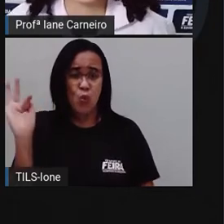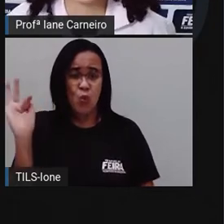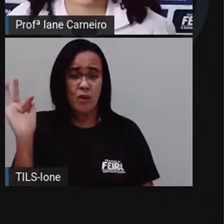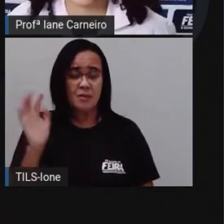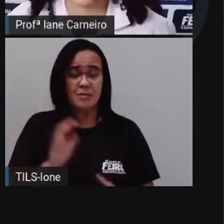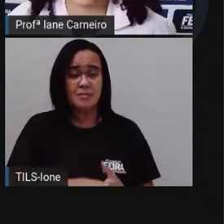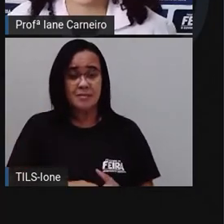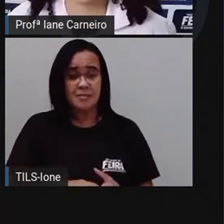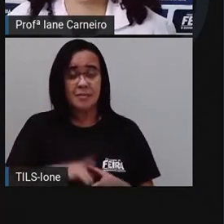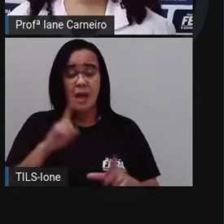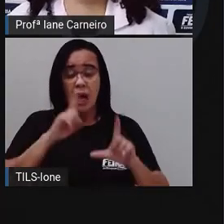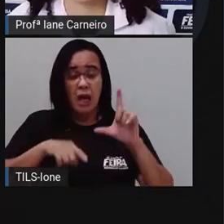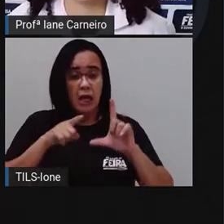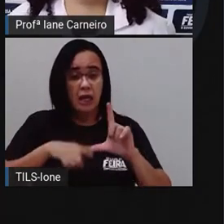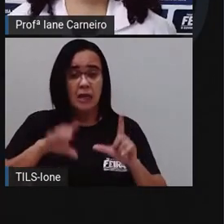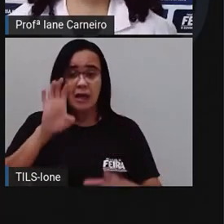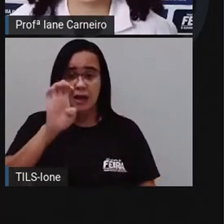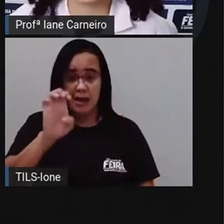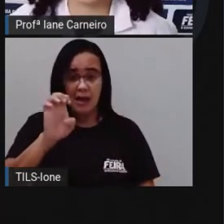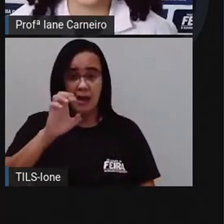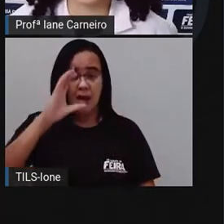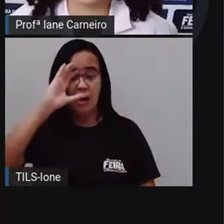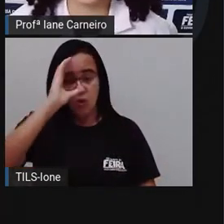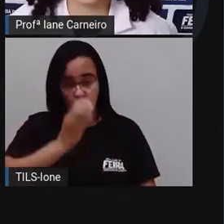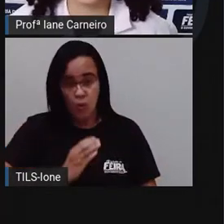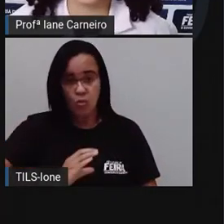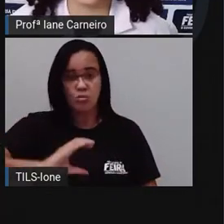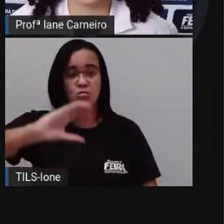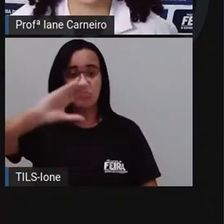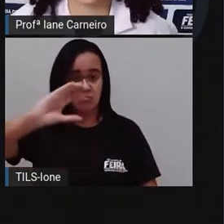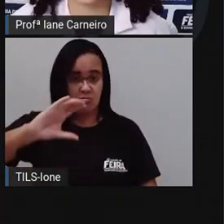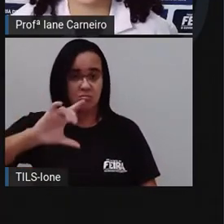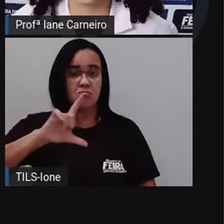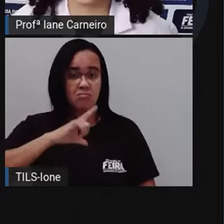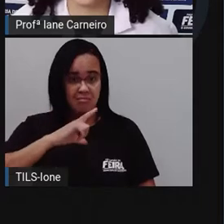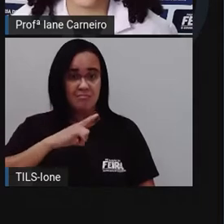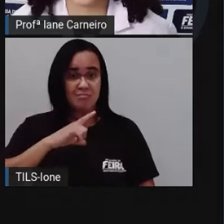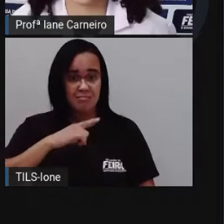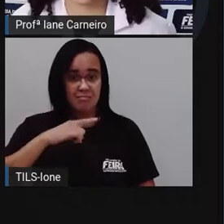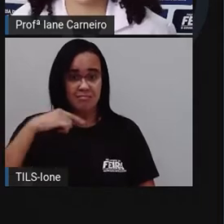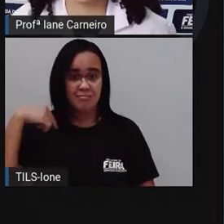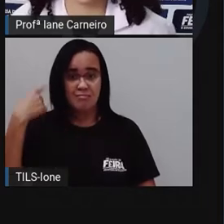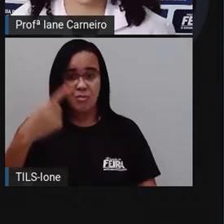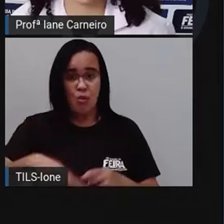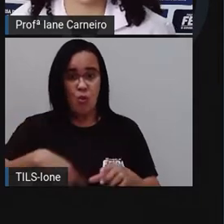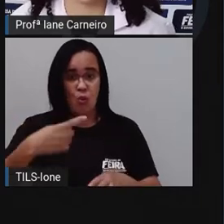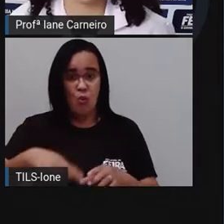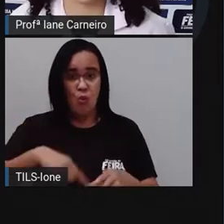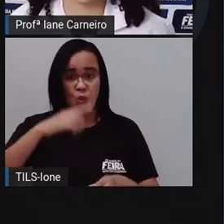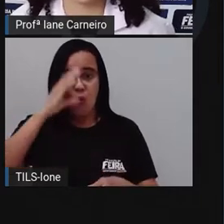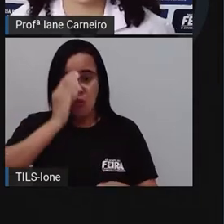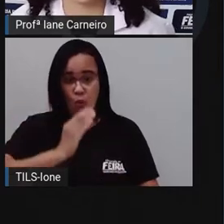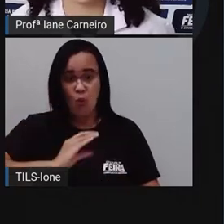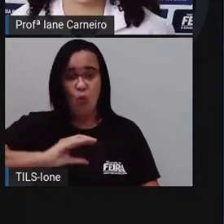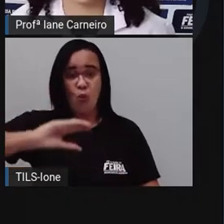Na letra E vem o elefante, enrolando a enorme tromba.